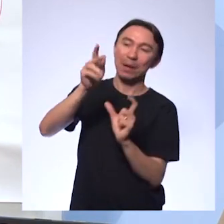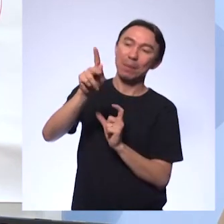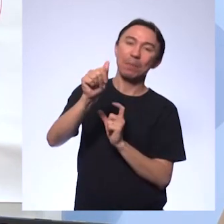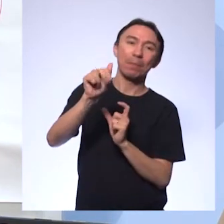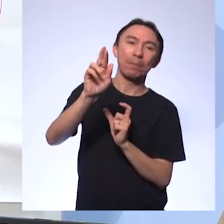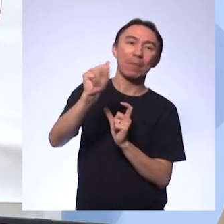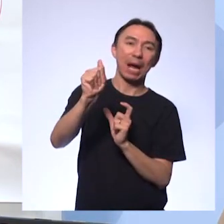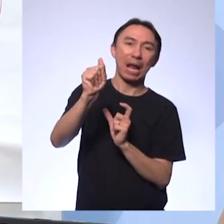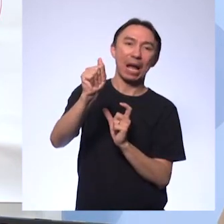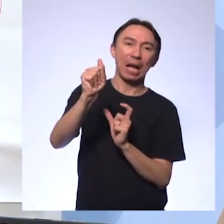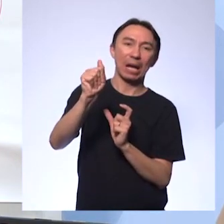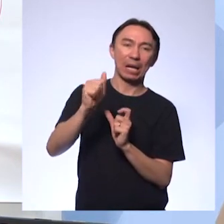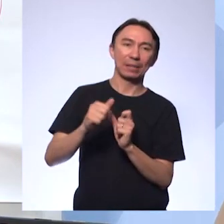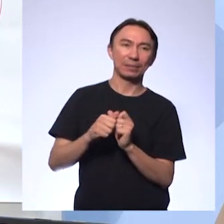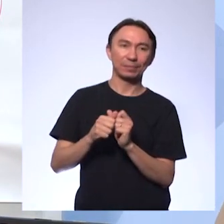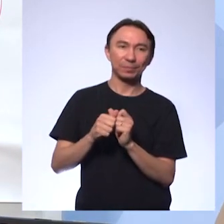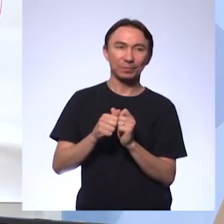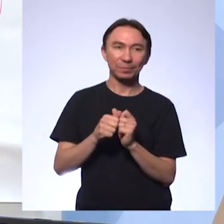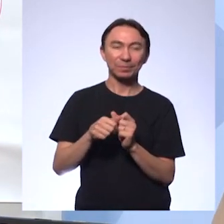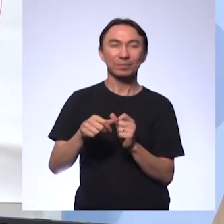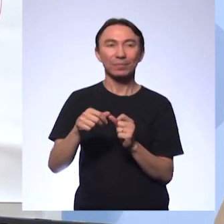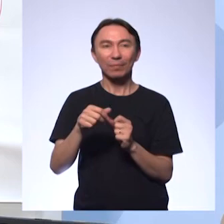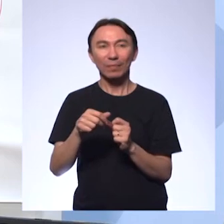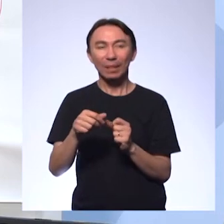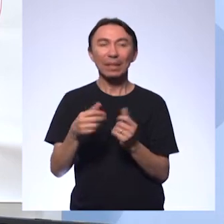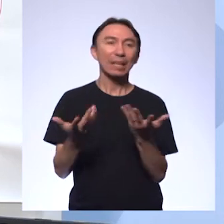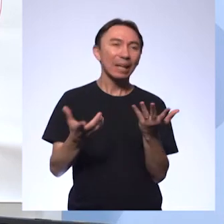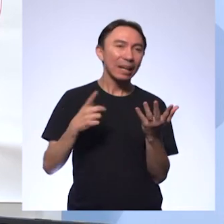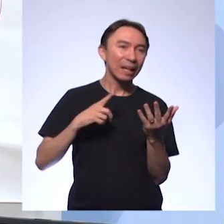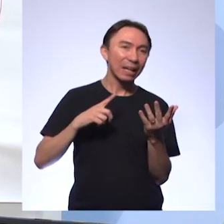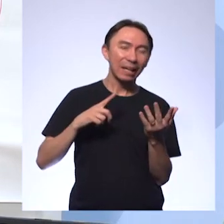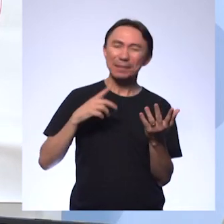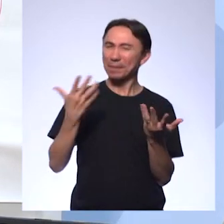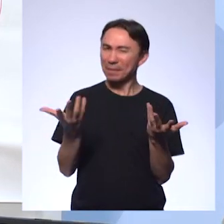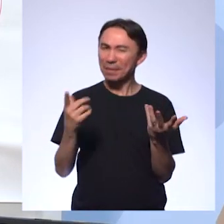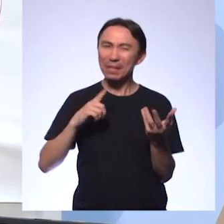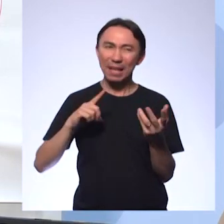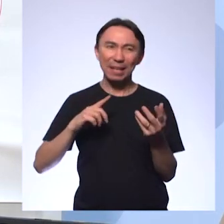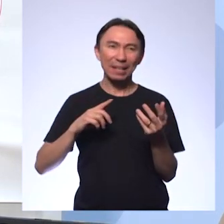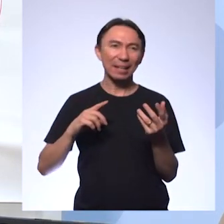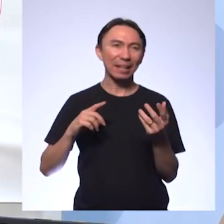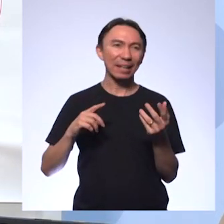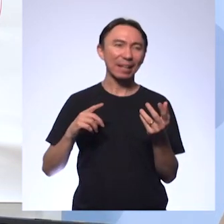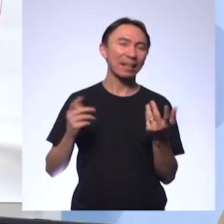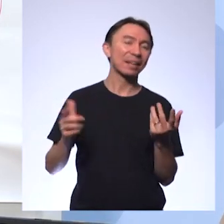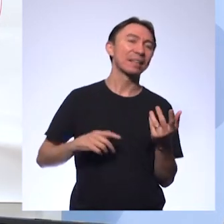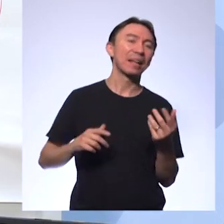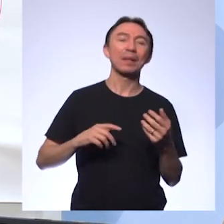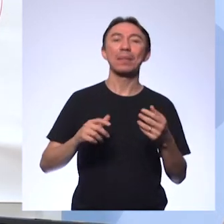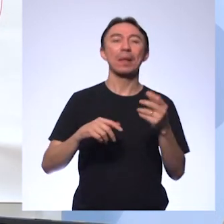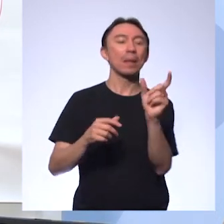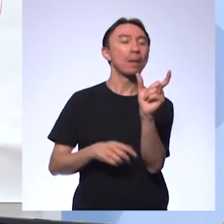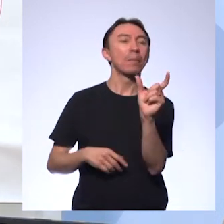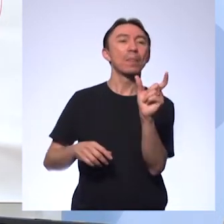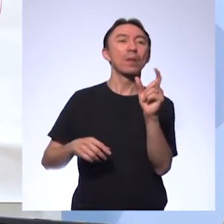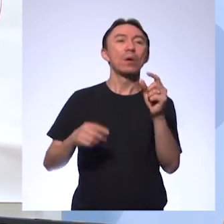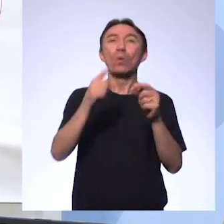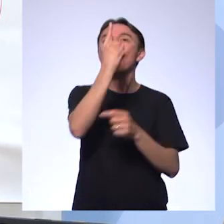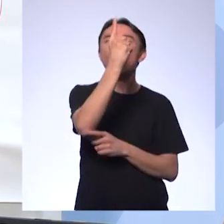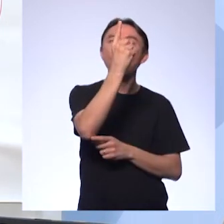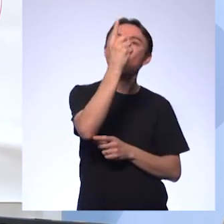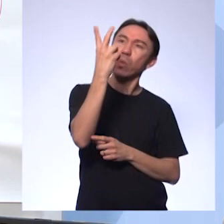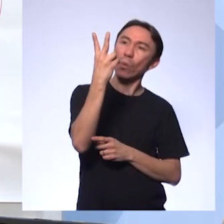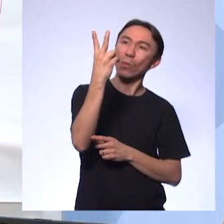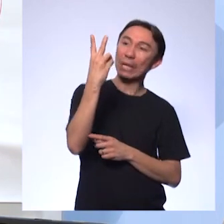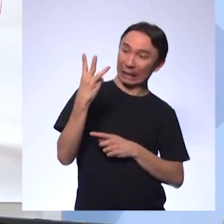Tudo bem? Então, onde está esse radical, digamos assim? Então, está na posição 2, esse aqui na posição 3,